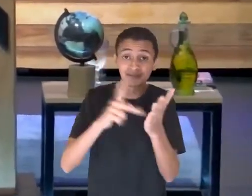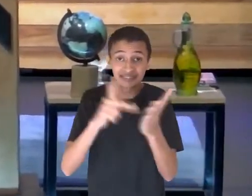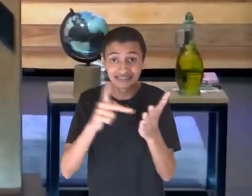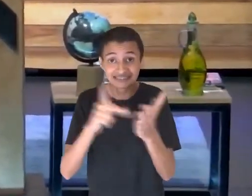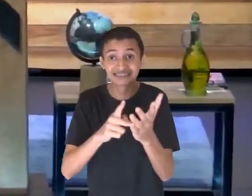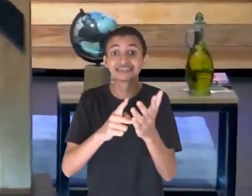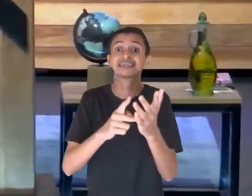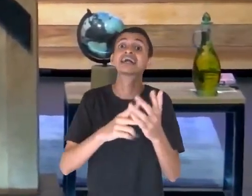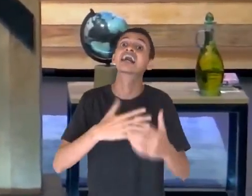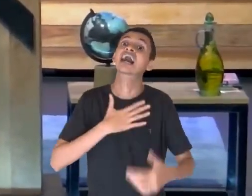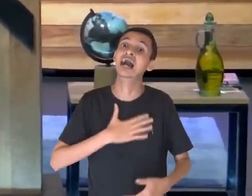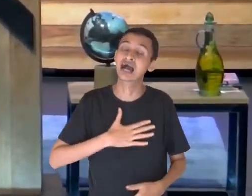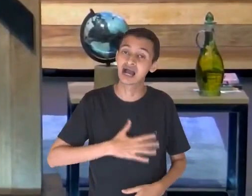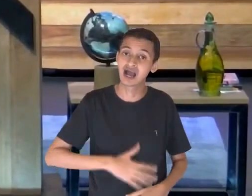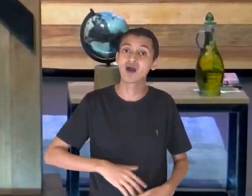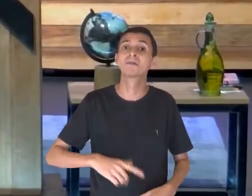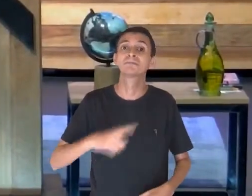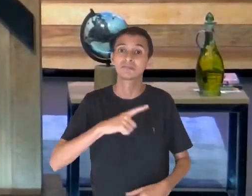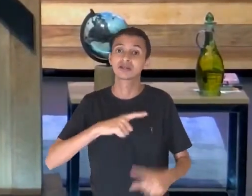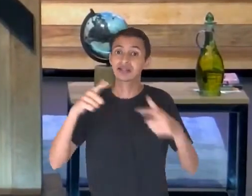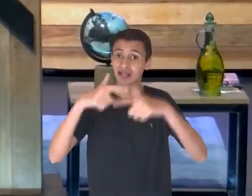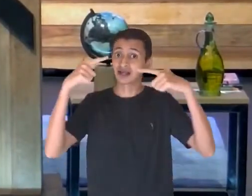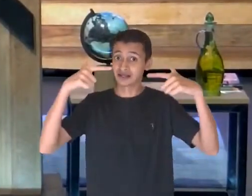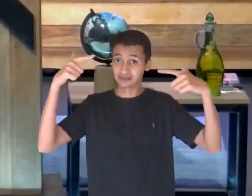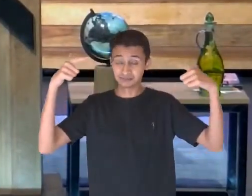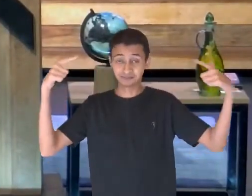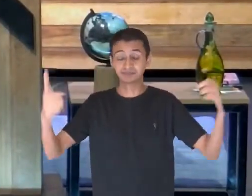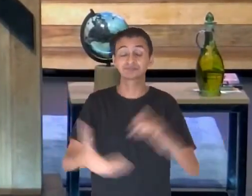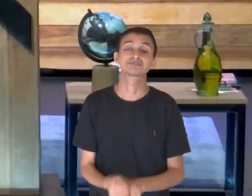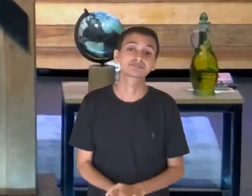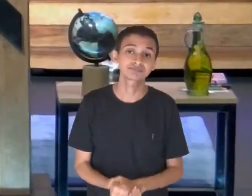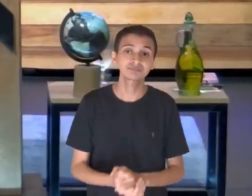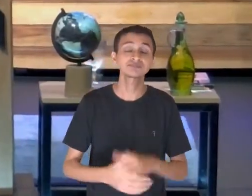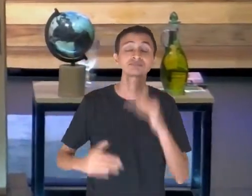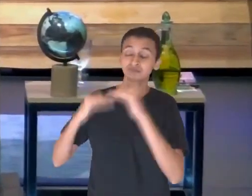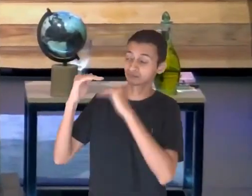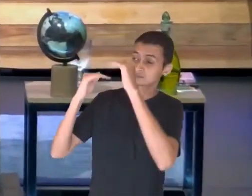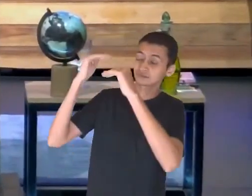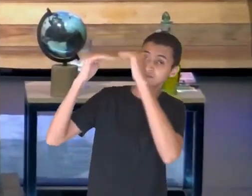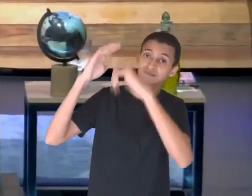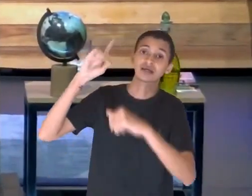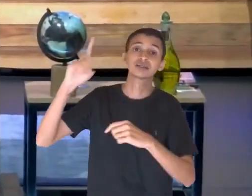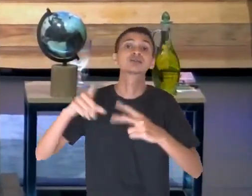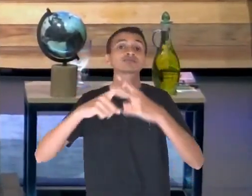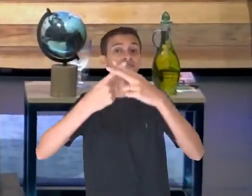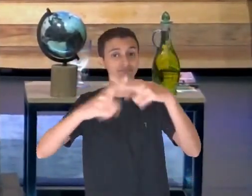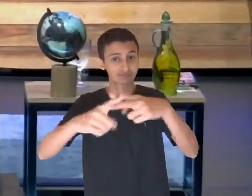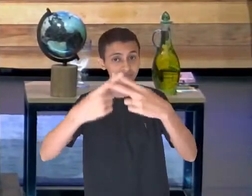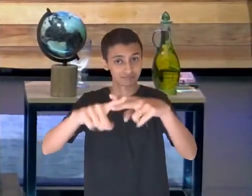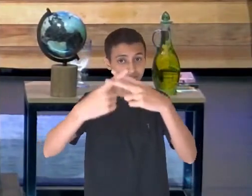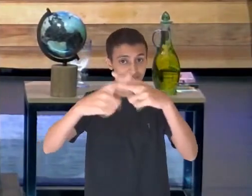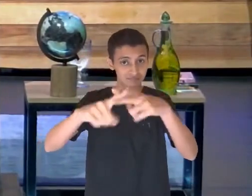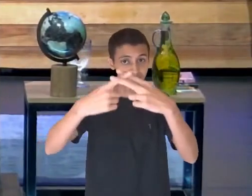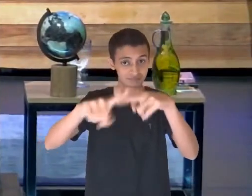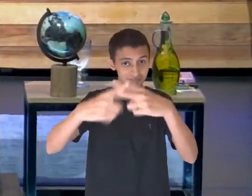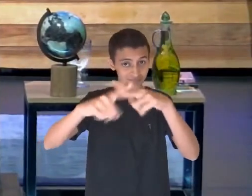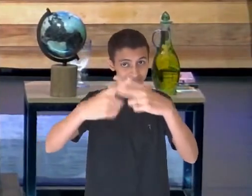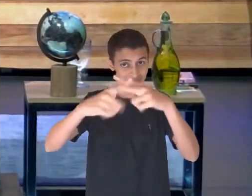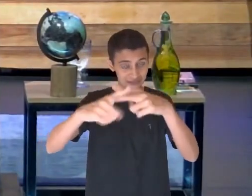estás crescendo bonitão, bonitona. Deus está te colocando no torno. Deus está afinando o